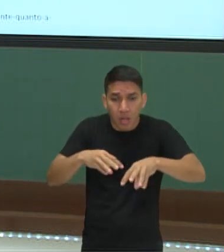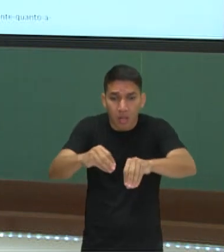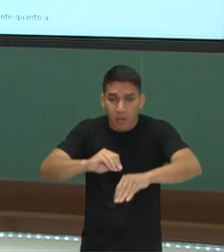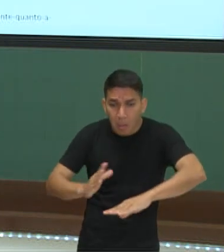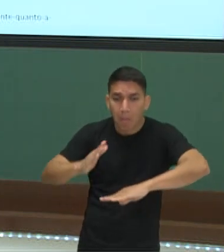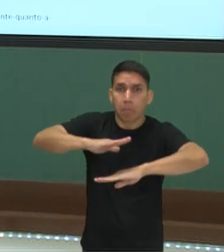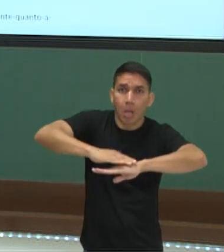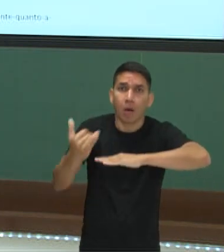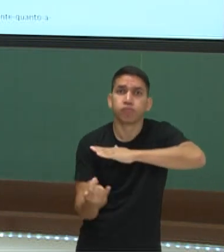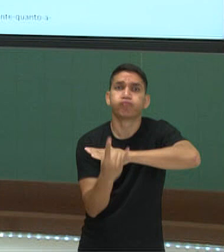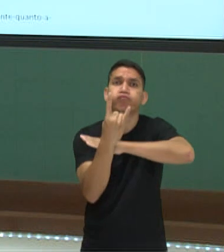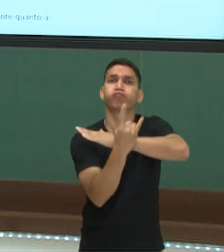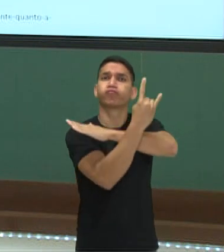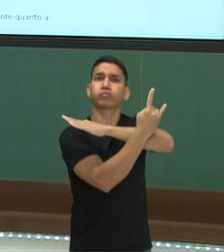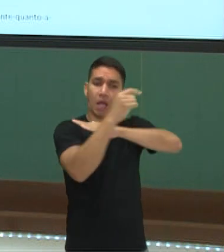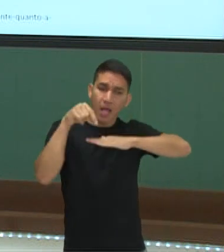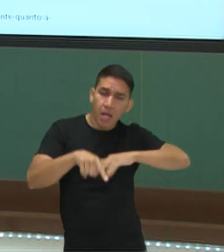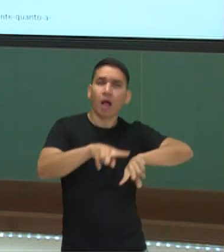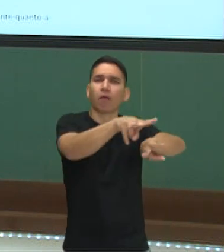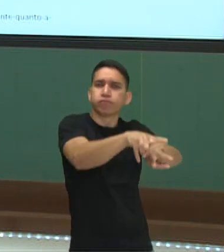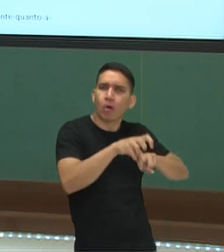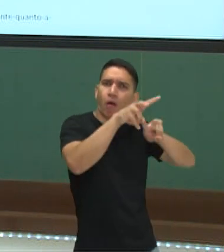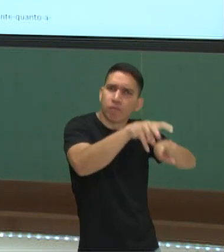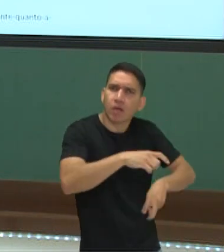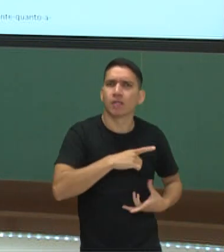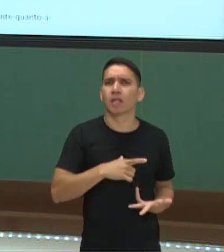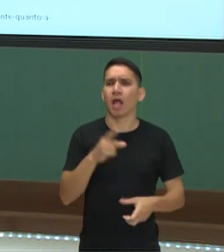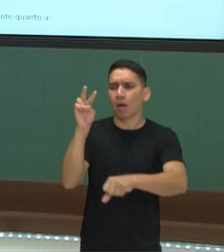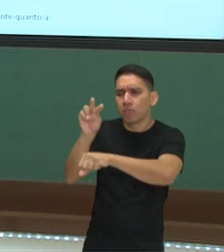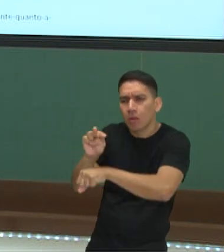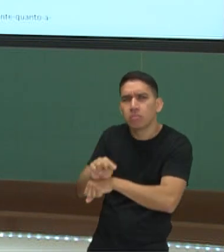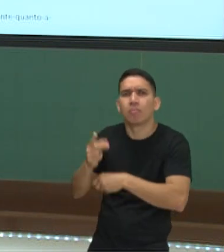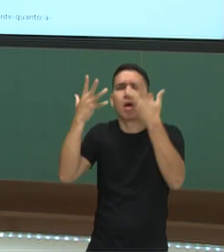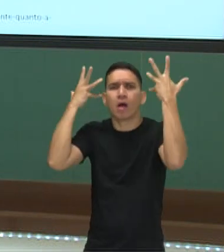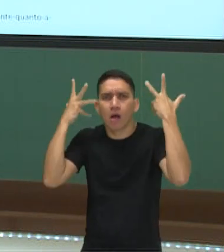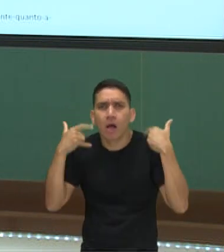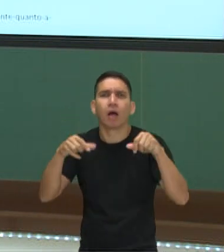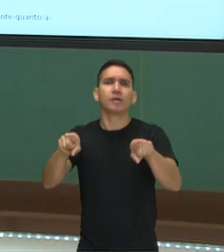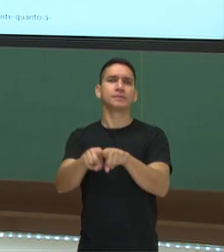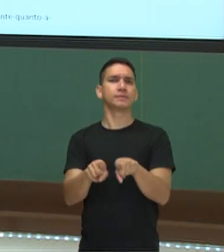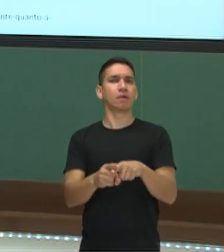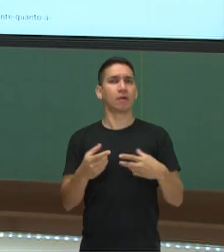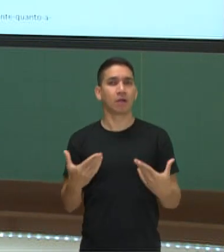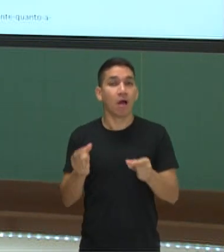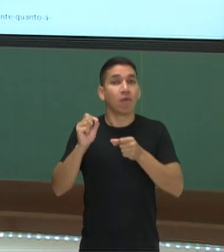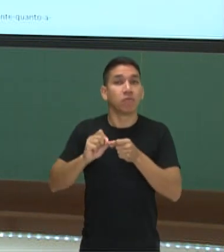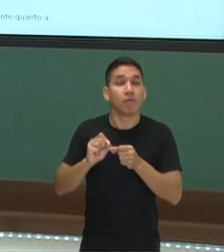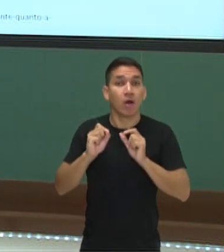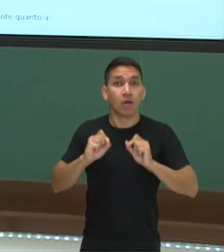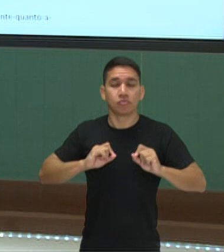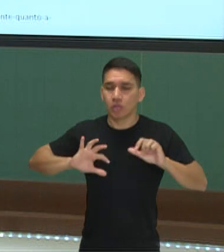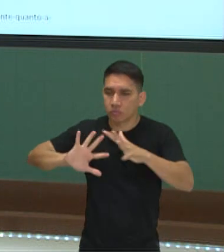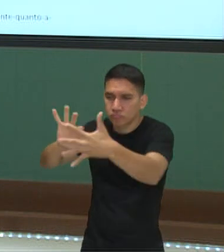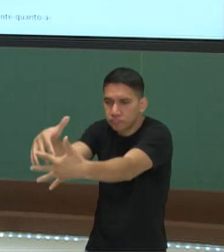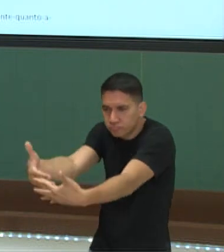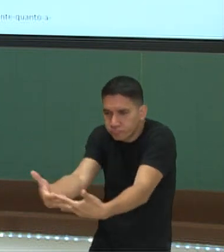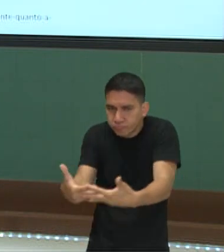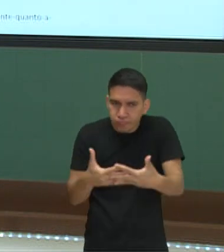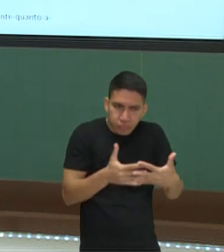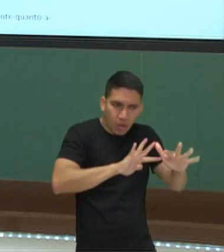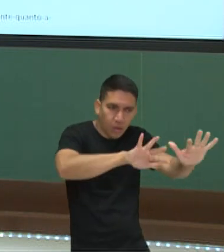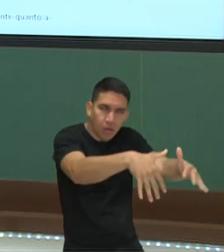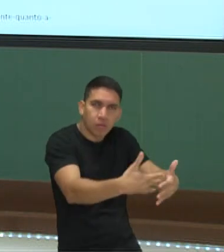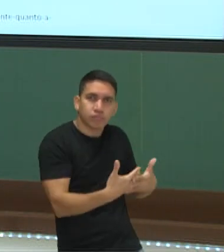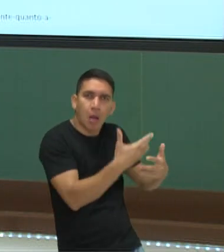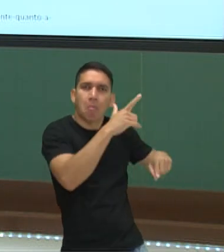dele que nós plantamos a agricultura, a pecuária, a criação dos animais. Fazemos então o extrativismo